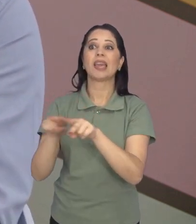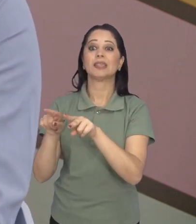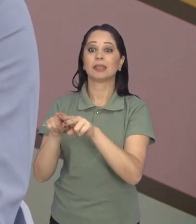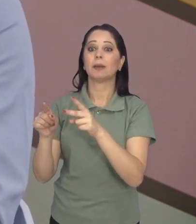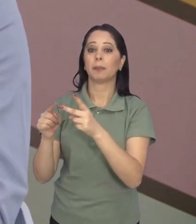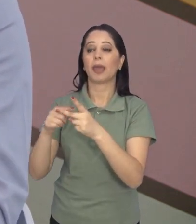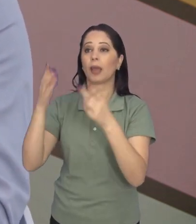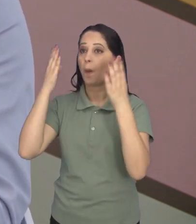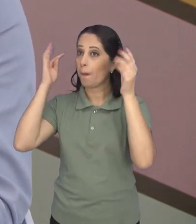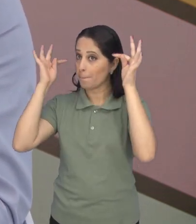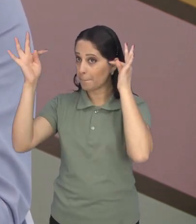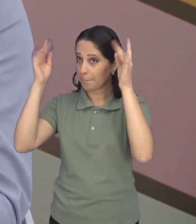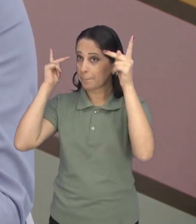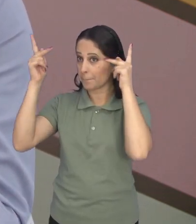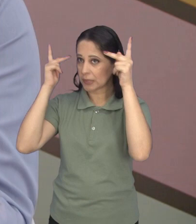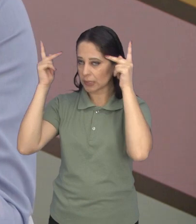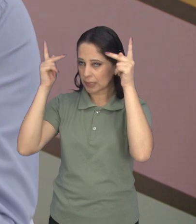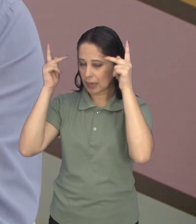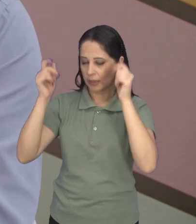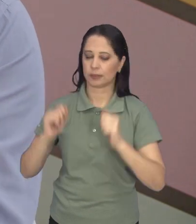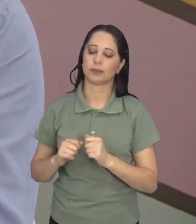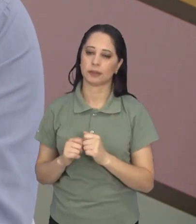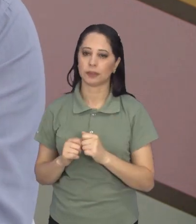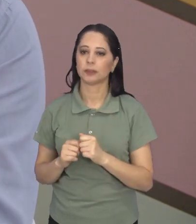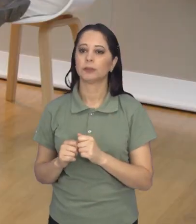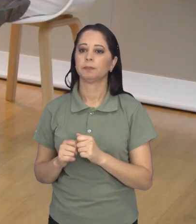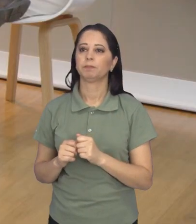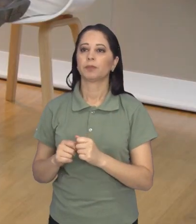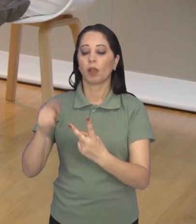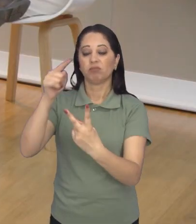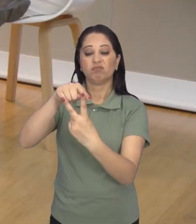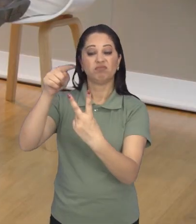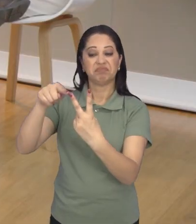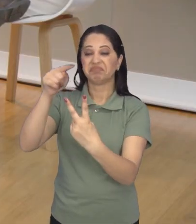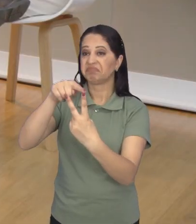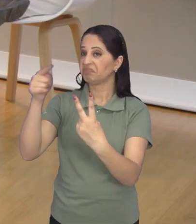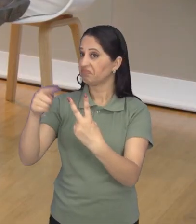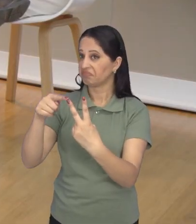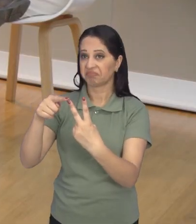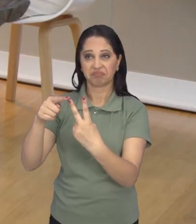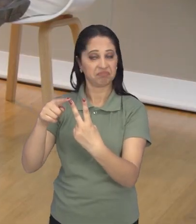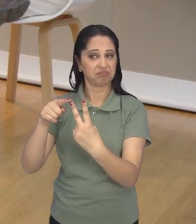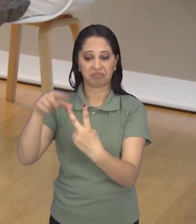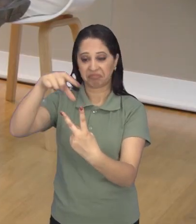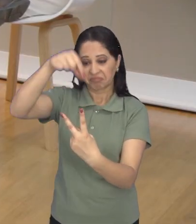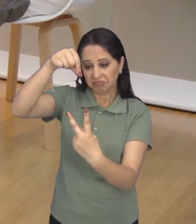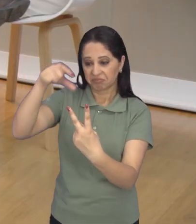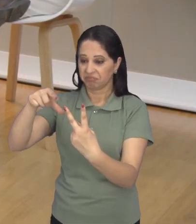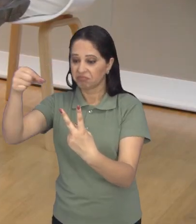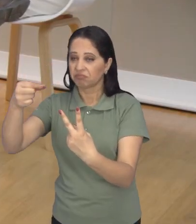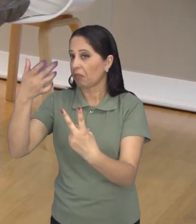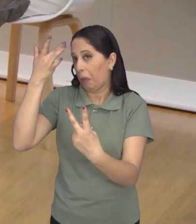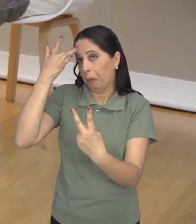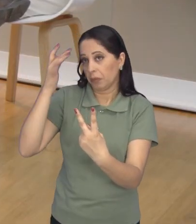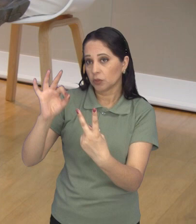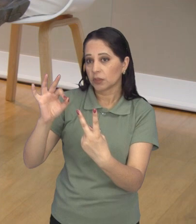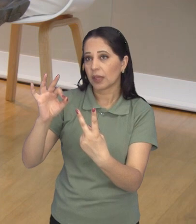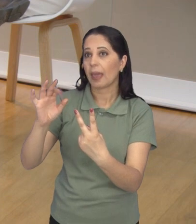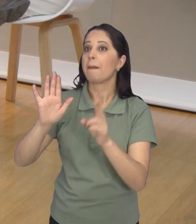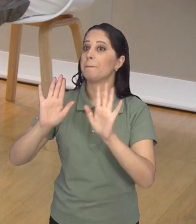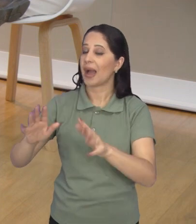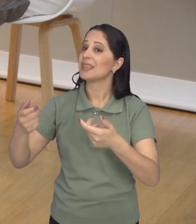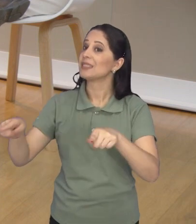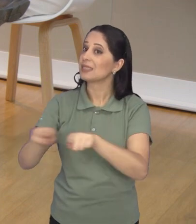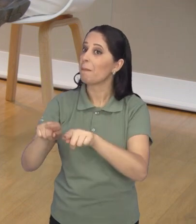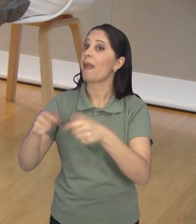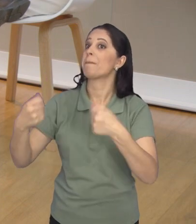os especialistas de transtornos comportamentais, o psiquiatra, tá? Independente de qual dos médicos seja escolhido, a